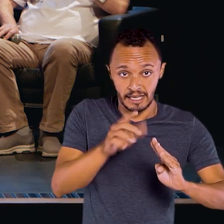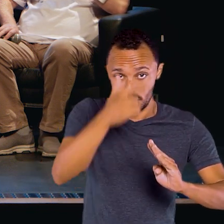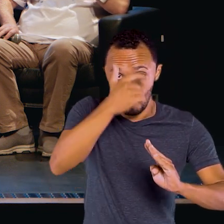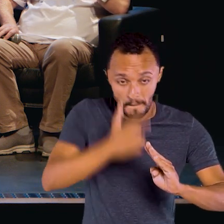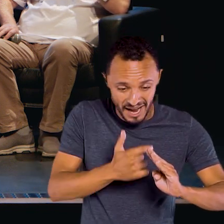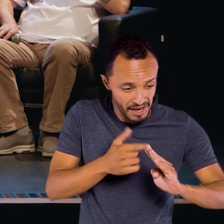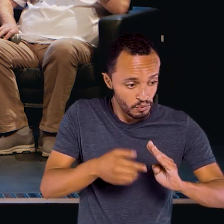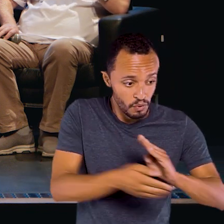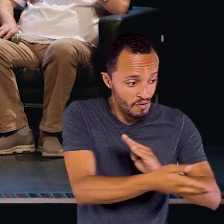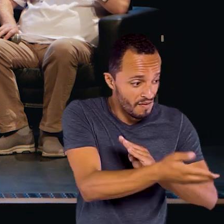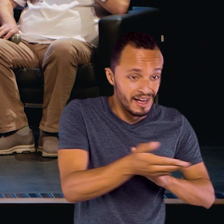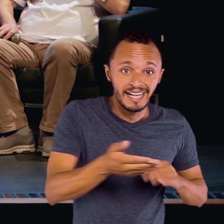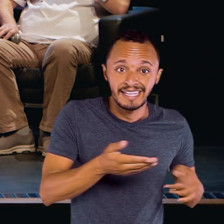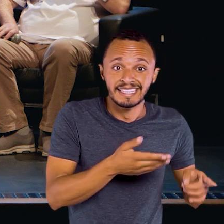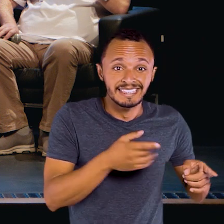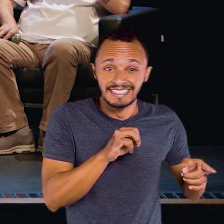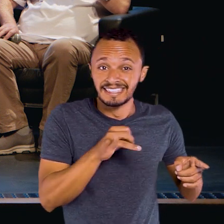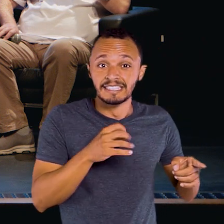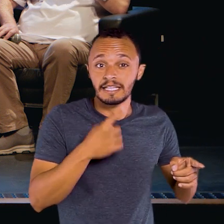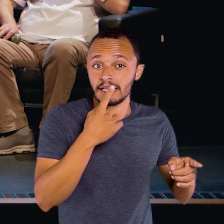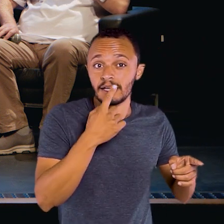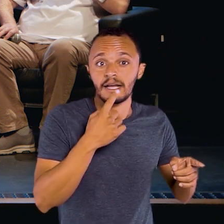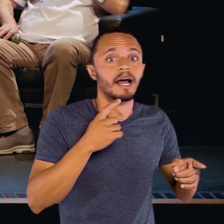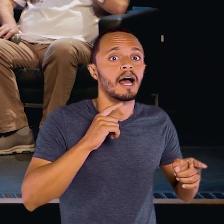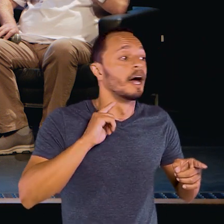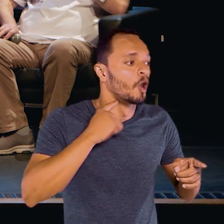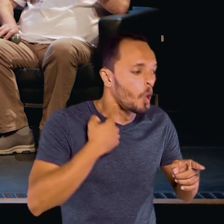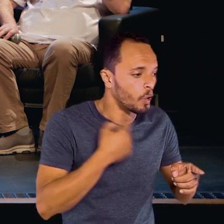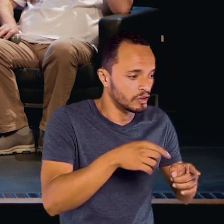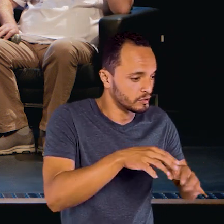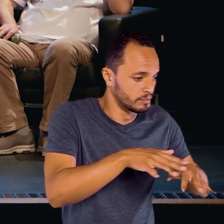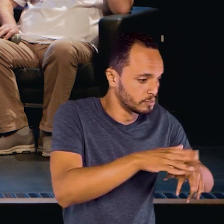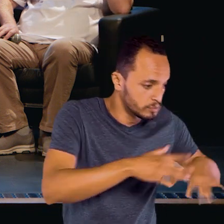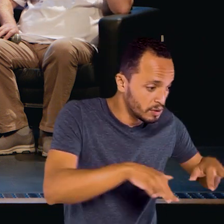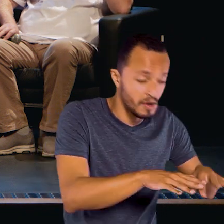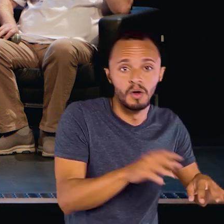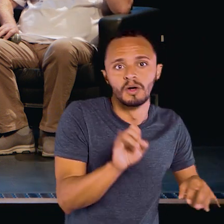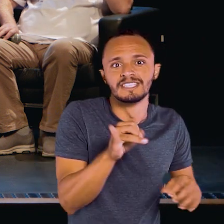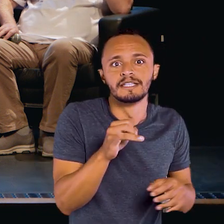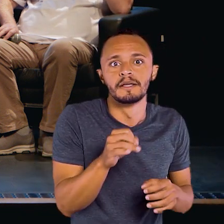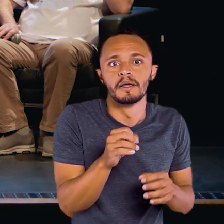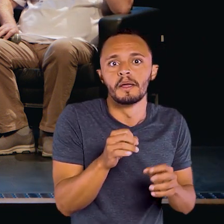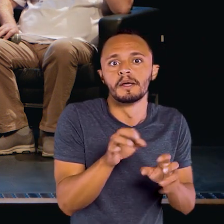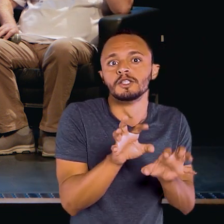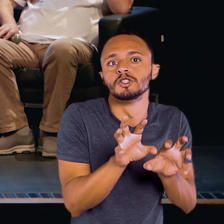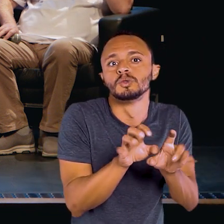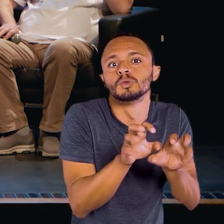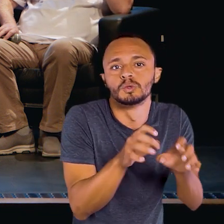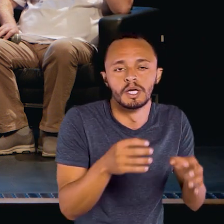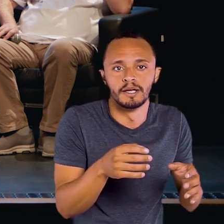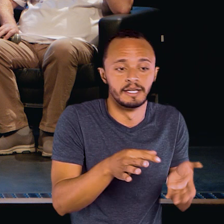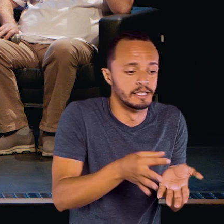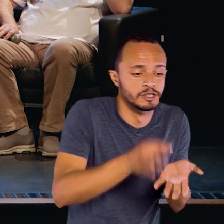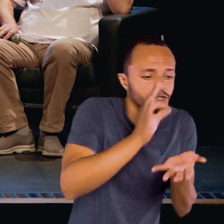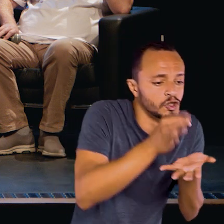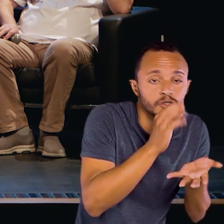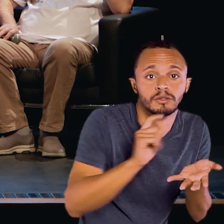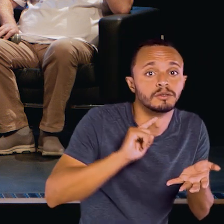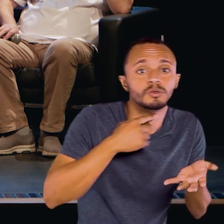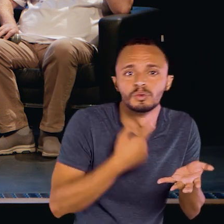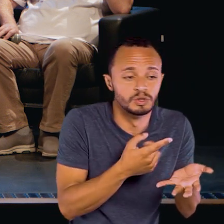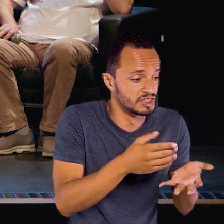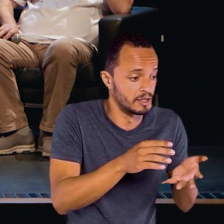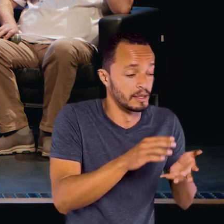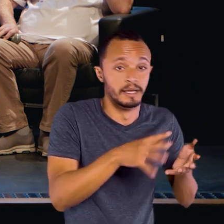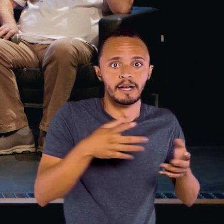se a louça ficar lá. Né? Não morre um ser humano cada vez que uma xícara vai para a louça. Mas a gente tem essa obsessão da limpeza,